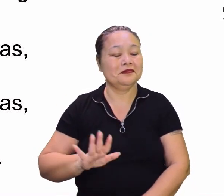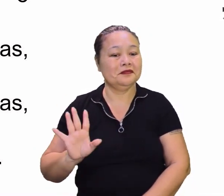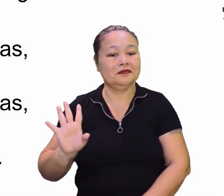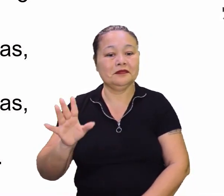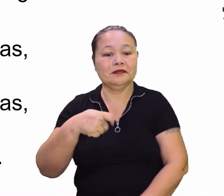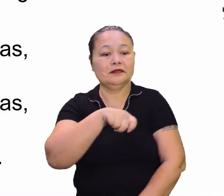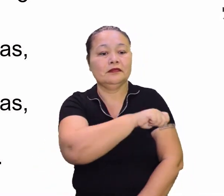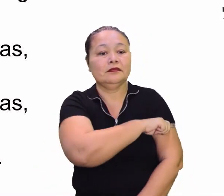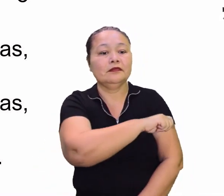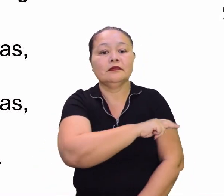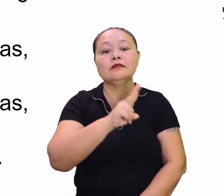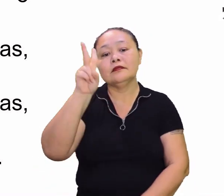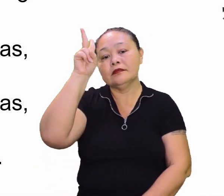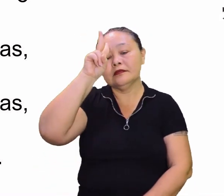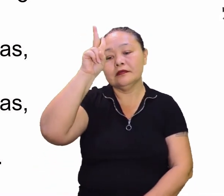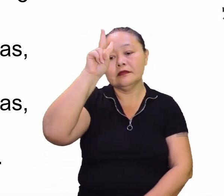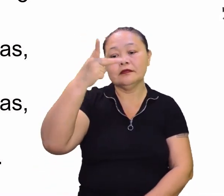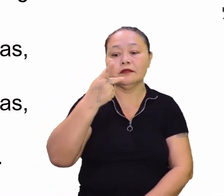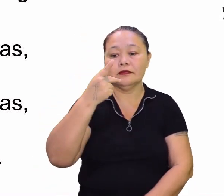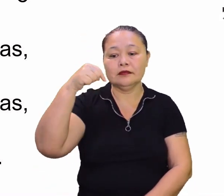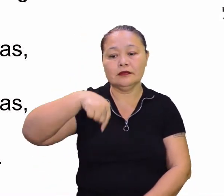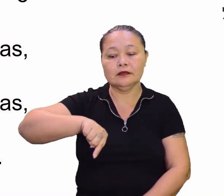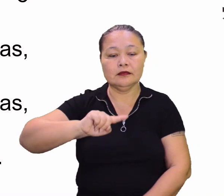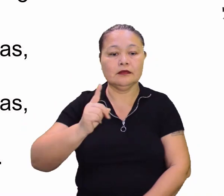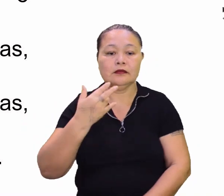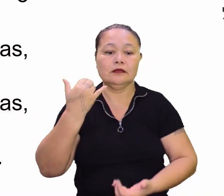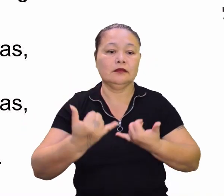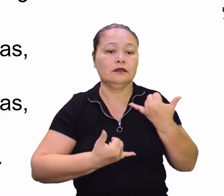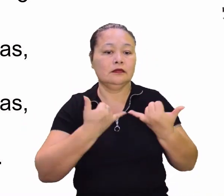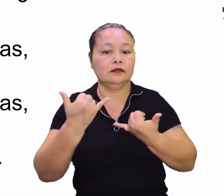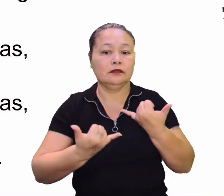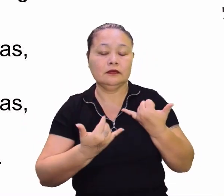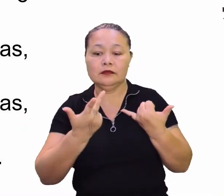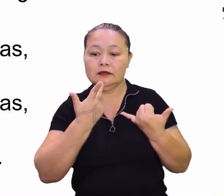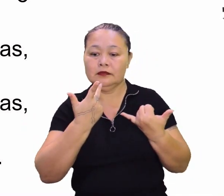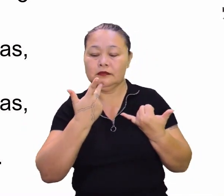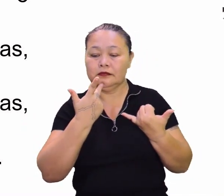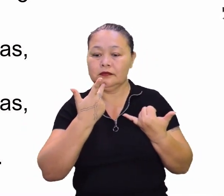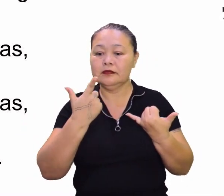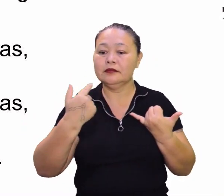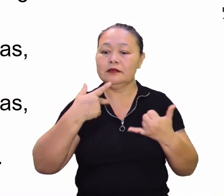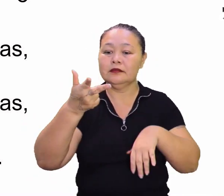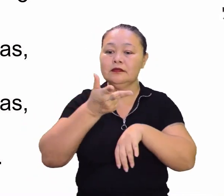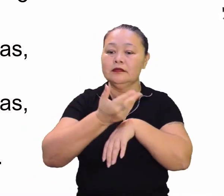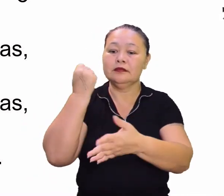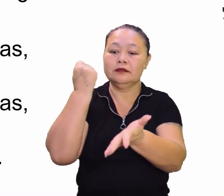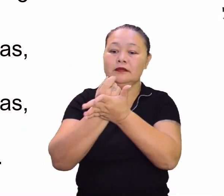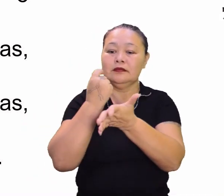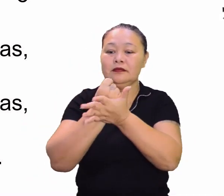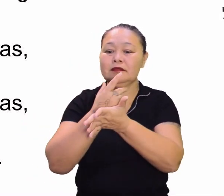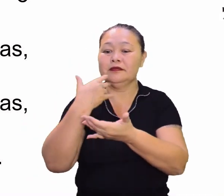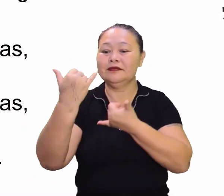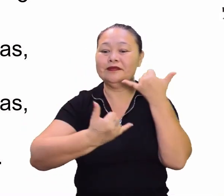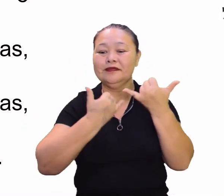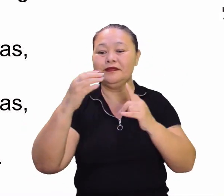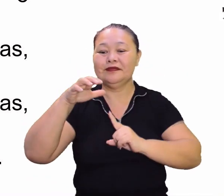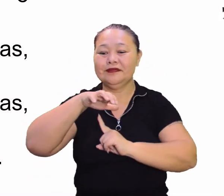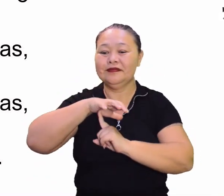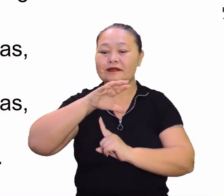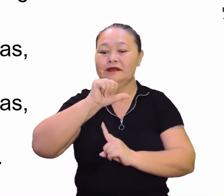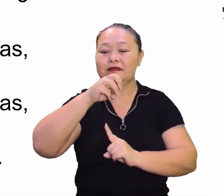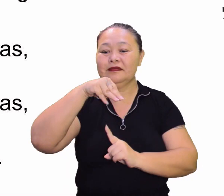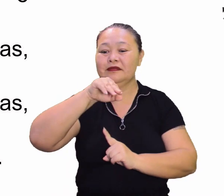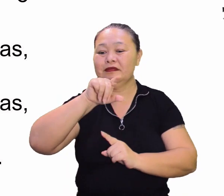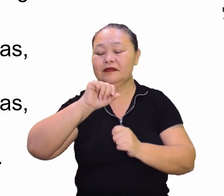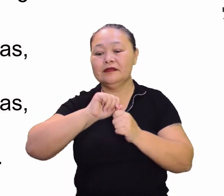o aluno vai lembrar que a gente falou, a gente até brincou, dizendo que o nosso diretor comprava brinquedo lá no camelódromo